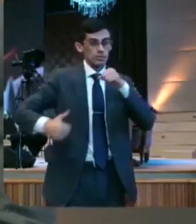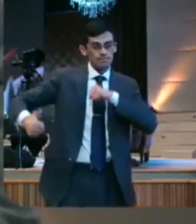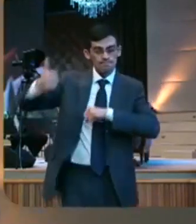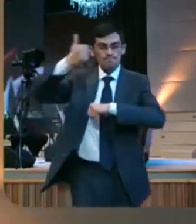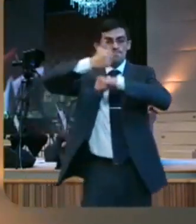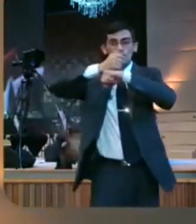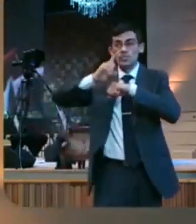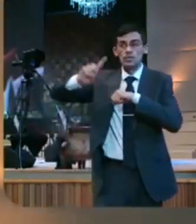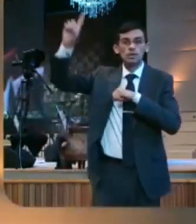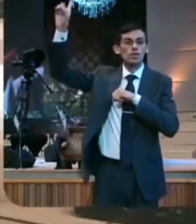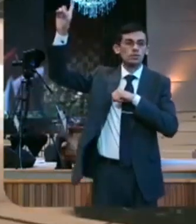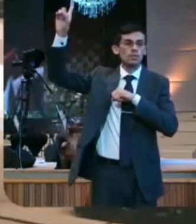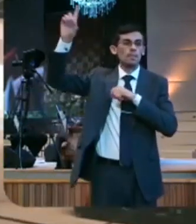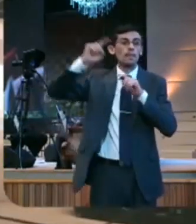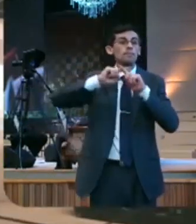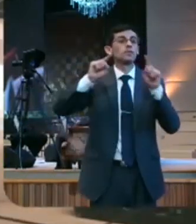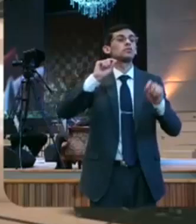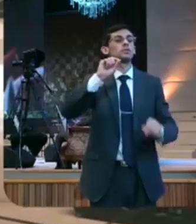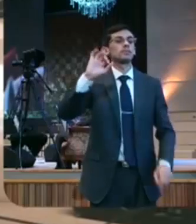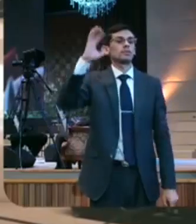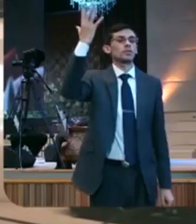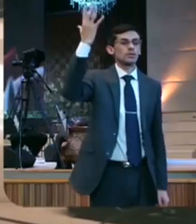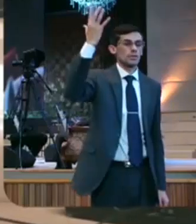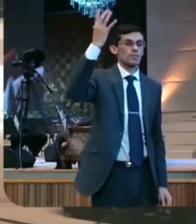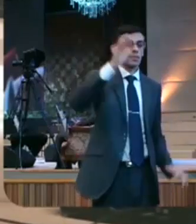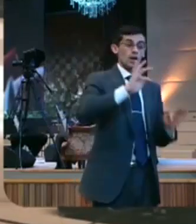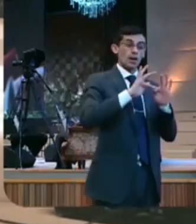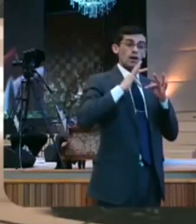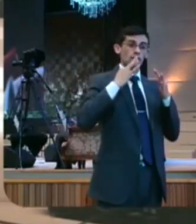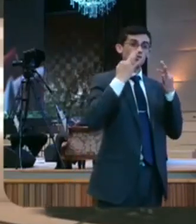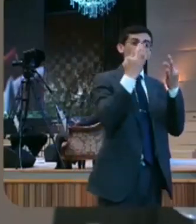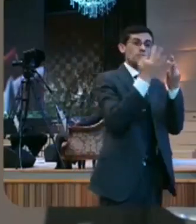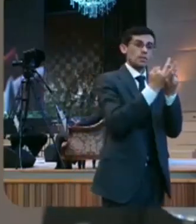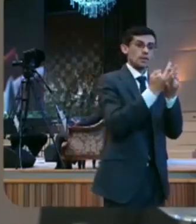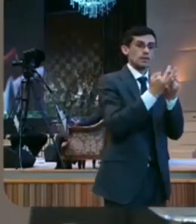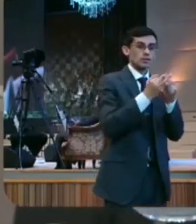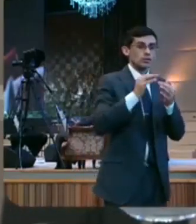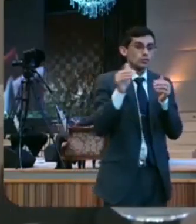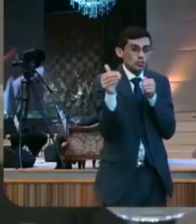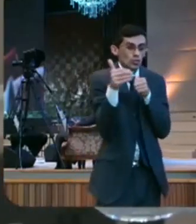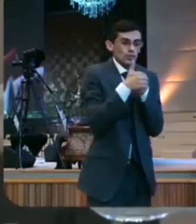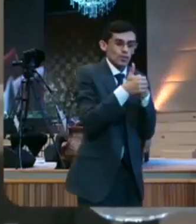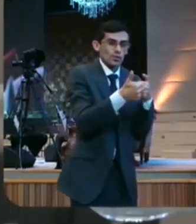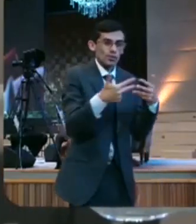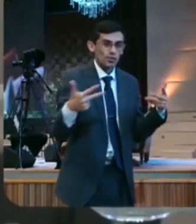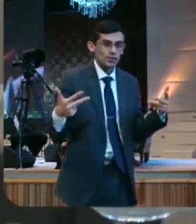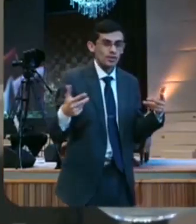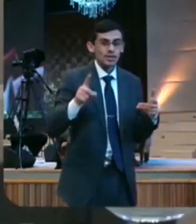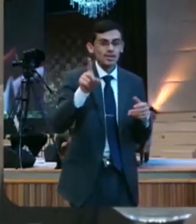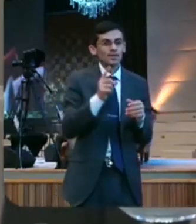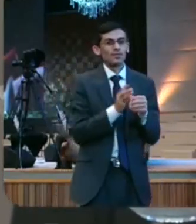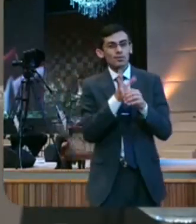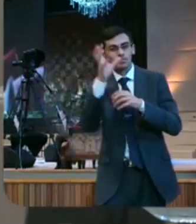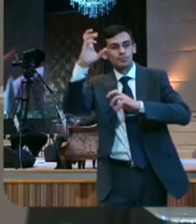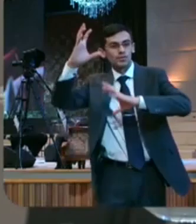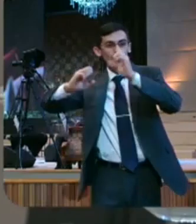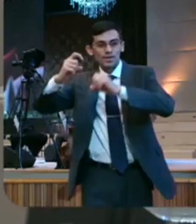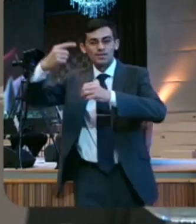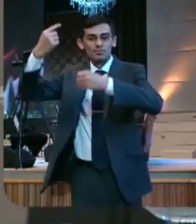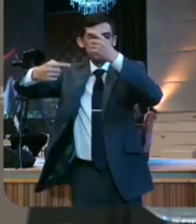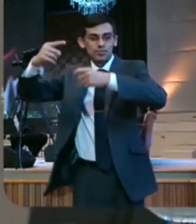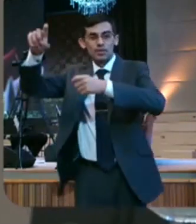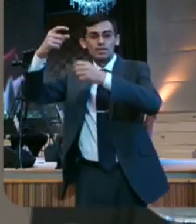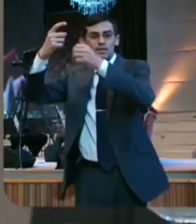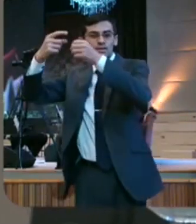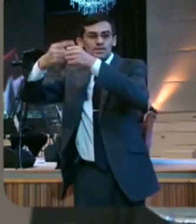lugar. E aí o que aconteceu? Eles foram lá e sofreram a maior derrota dessa campanha,